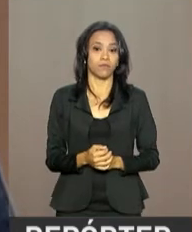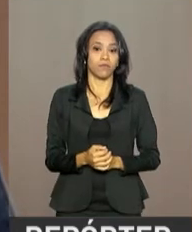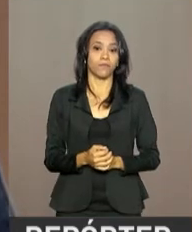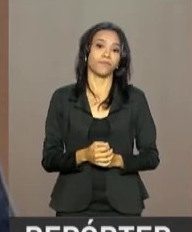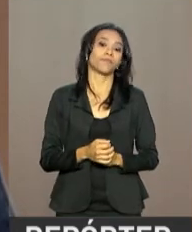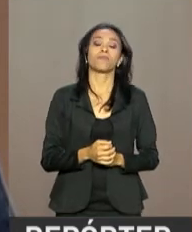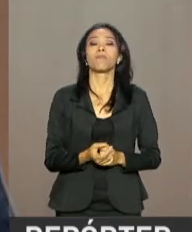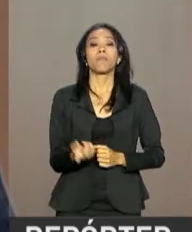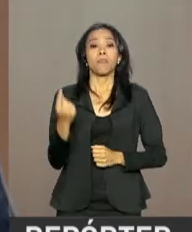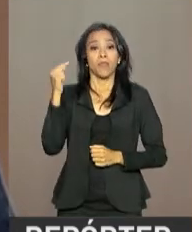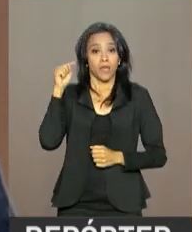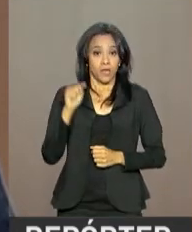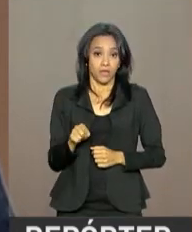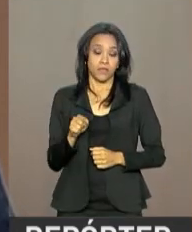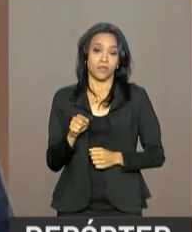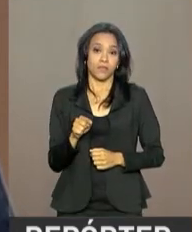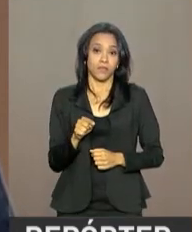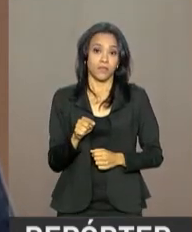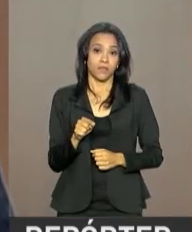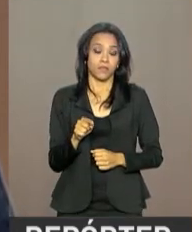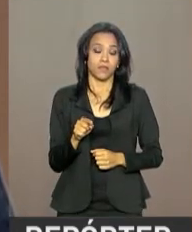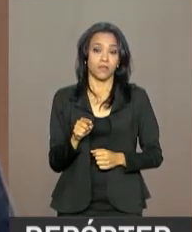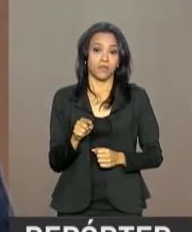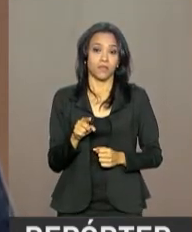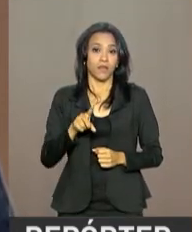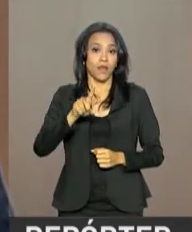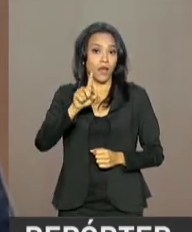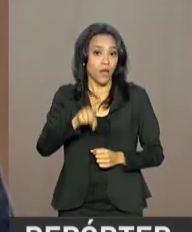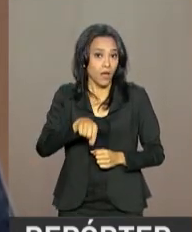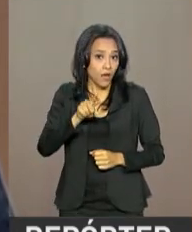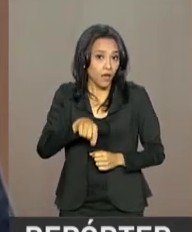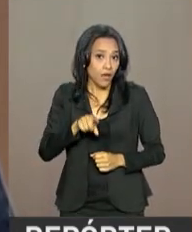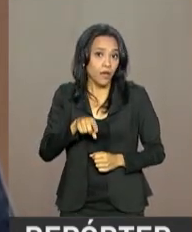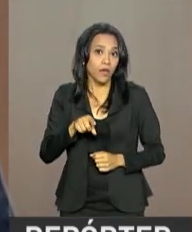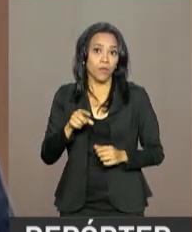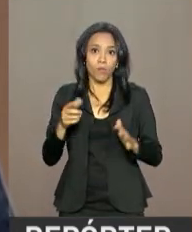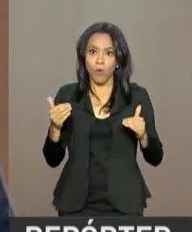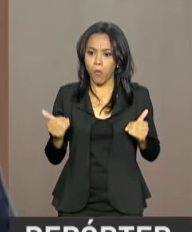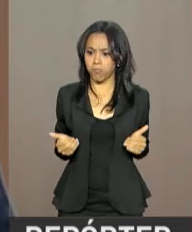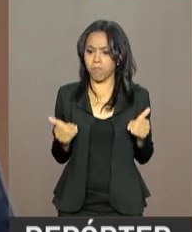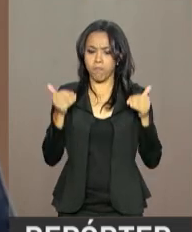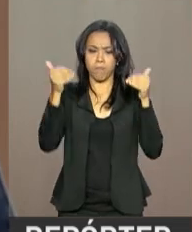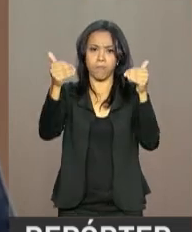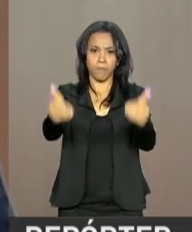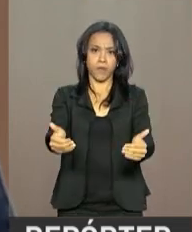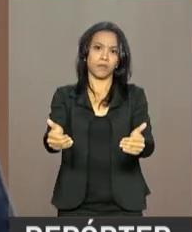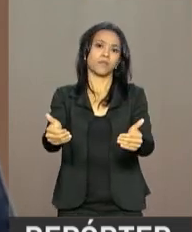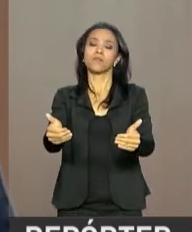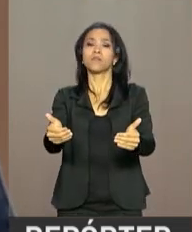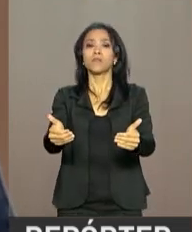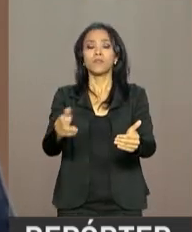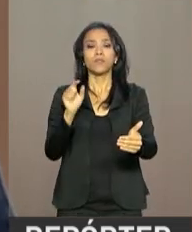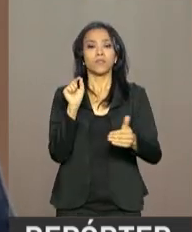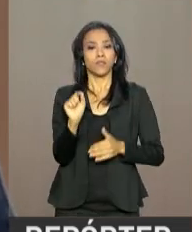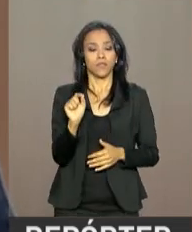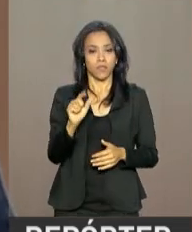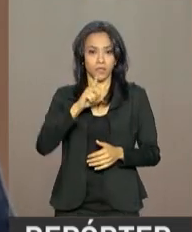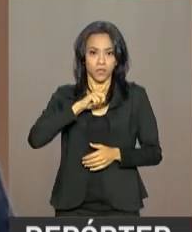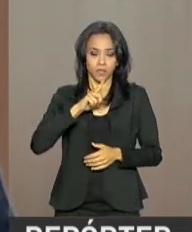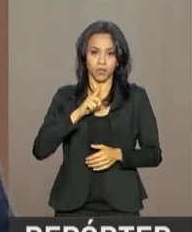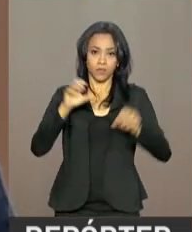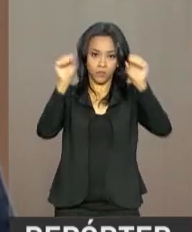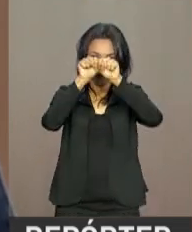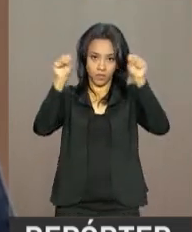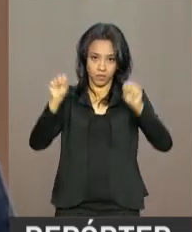esse é sem sombra de dúvida o maior passo dado no sentido de termos um sistema